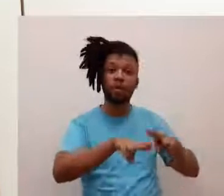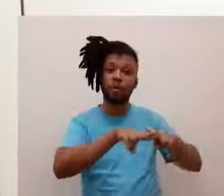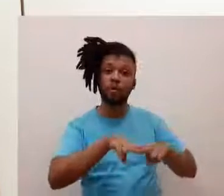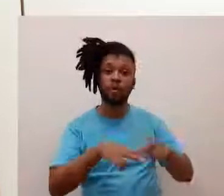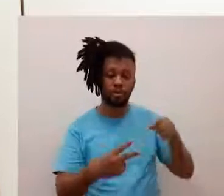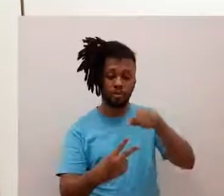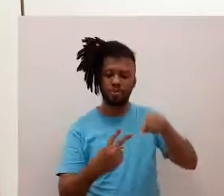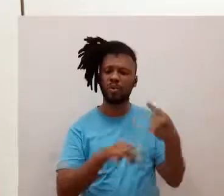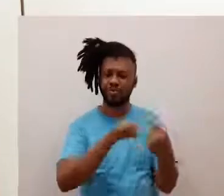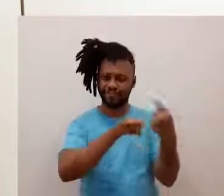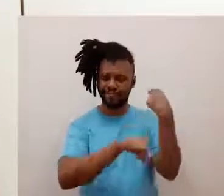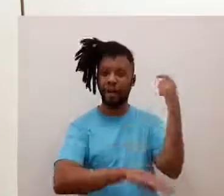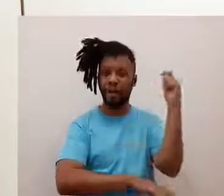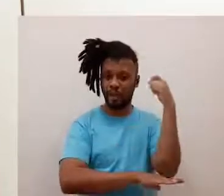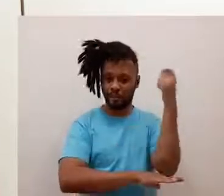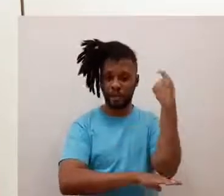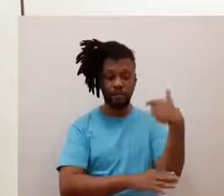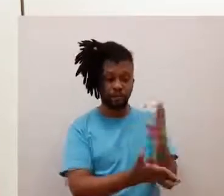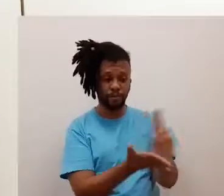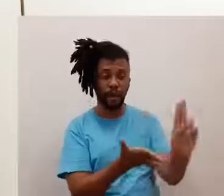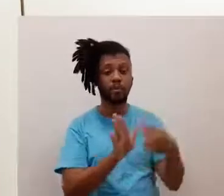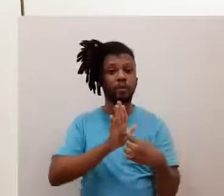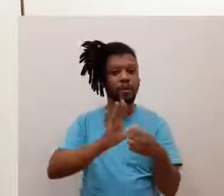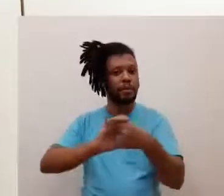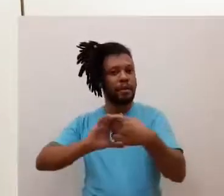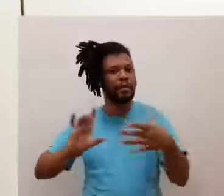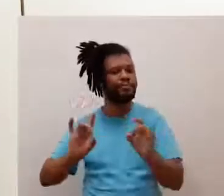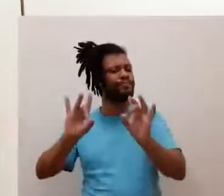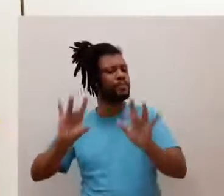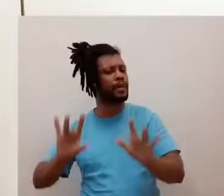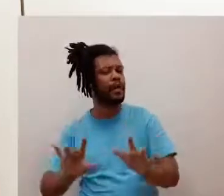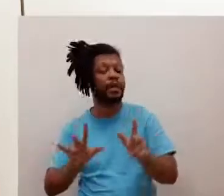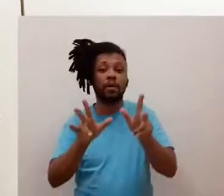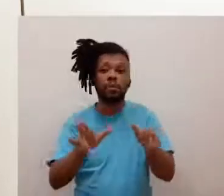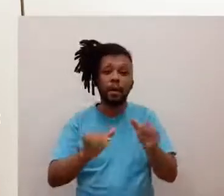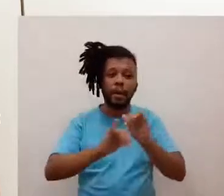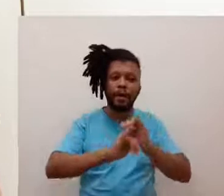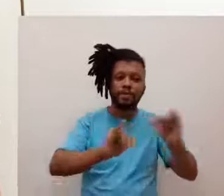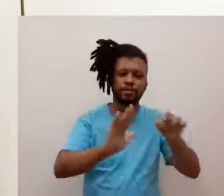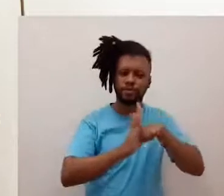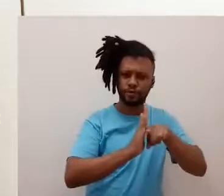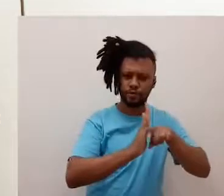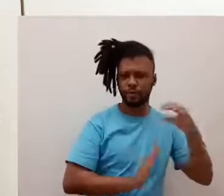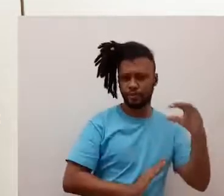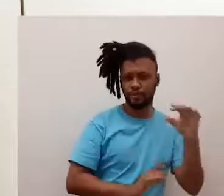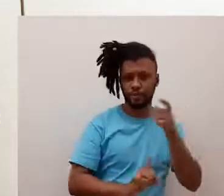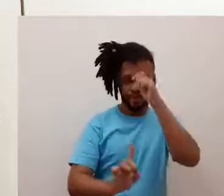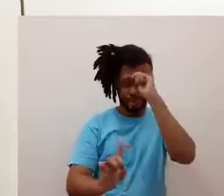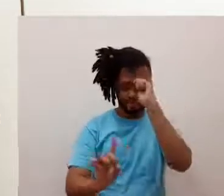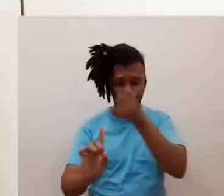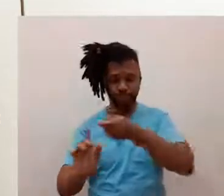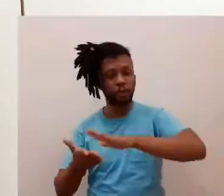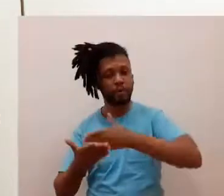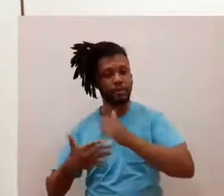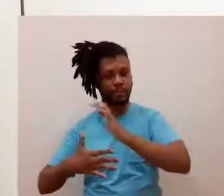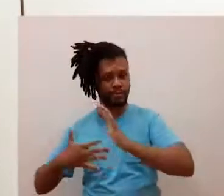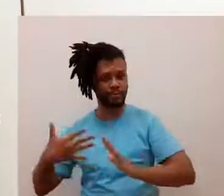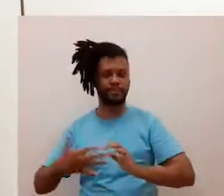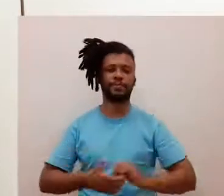Pensando nisso, os dois últimos eventos da universidade trouxeram um elemento tão especial quanto a divulgação científica, os